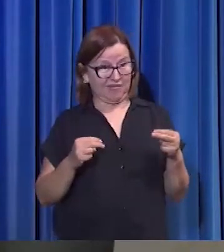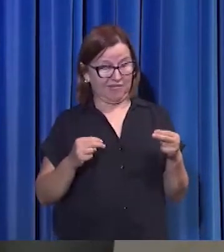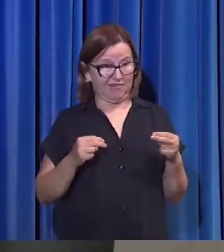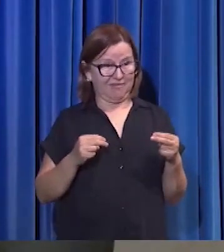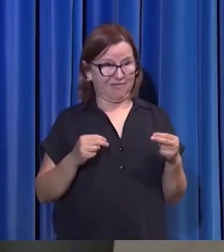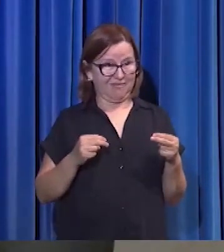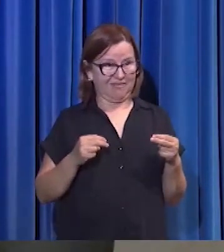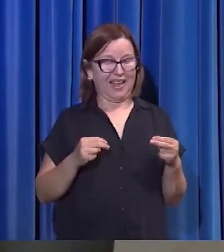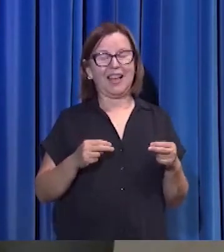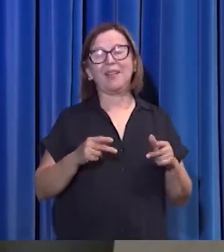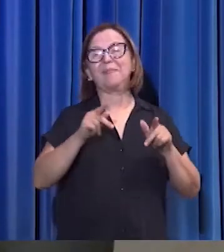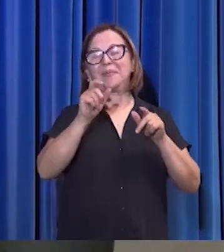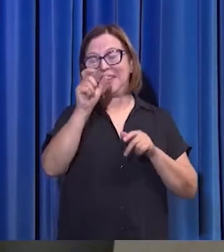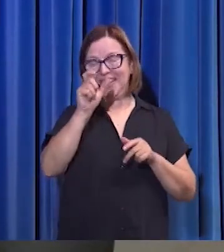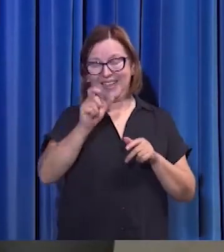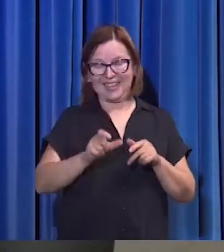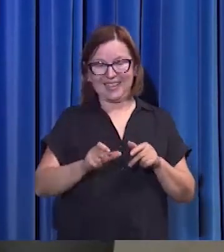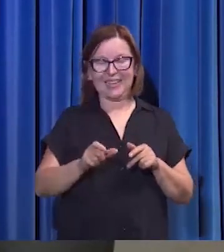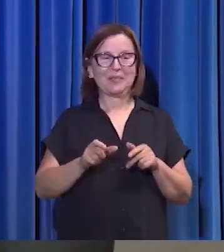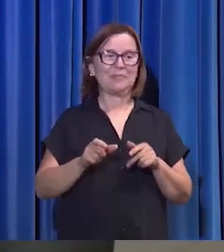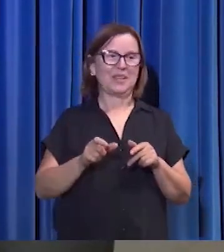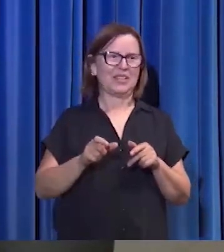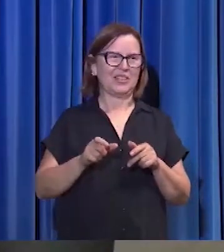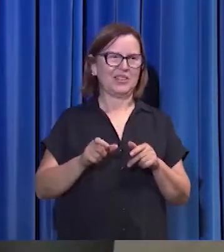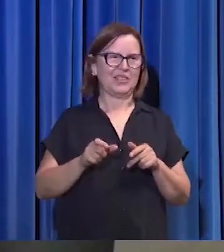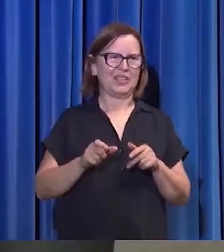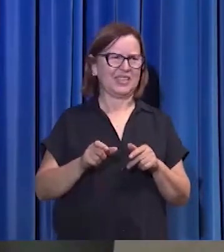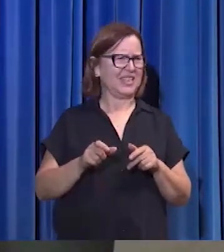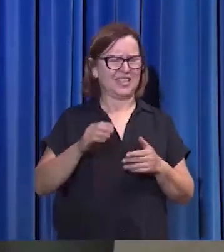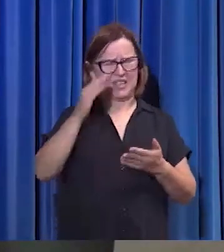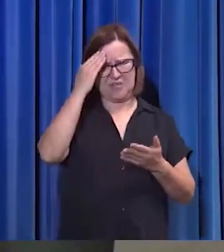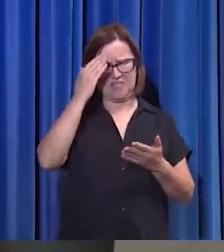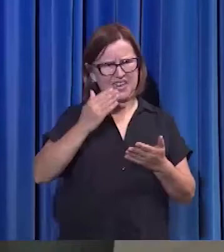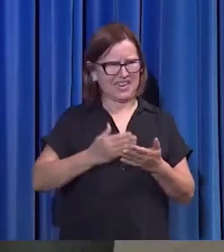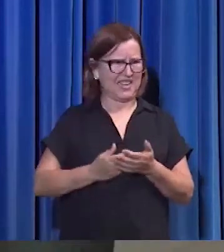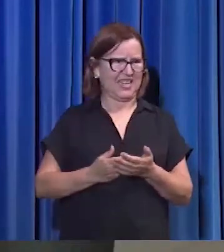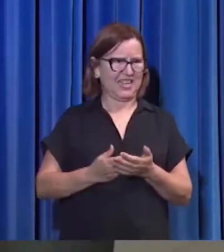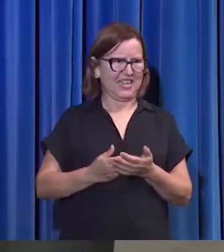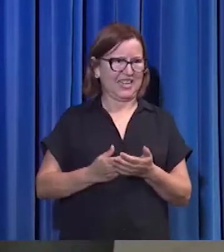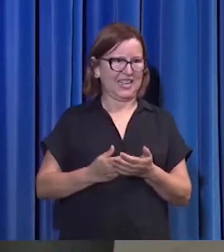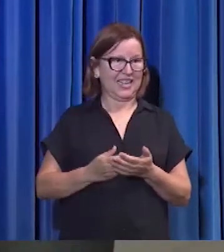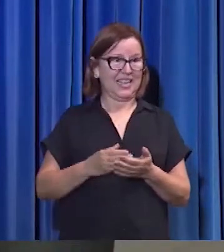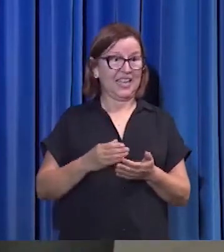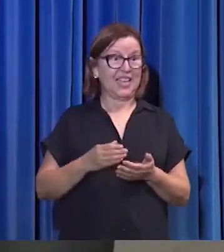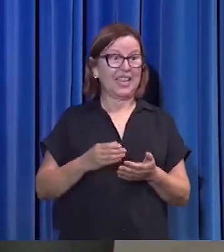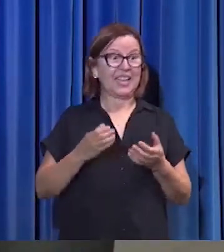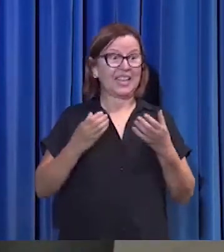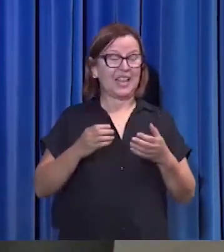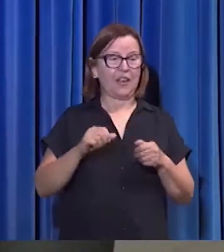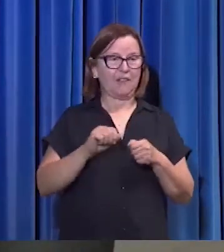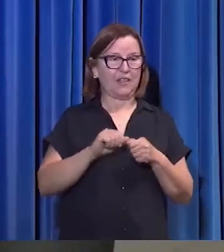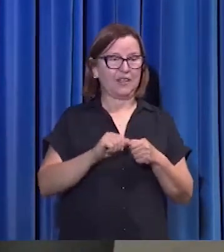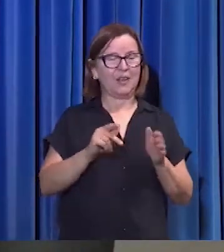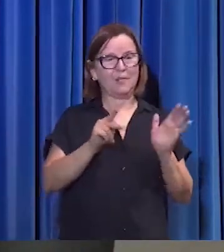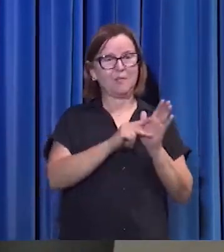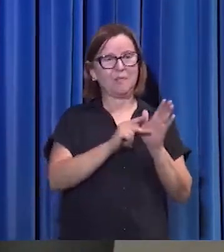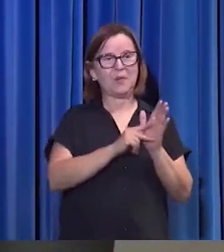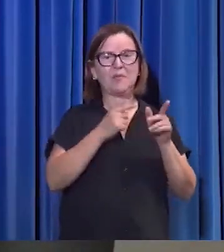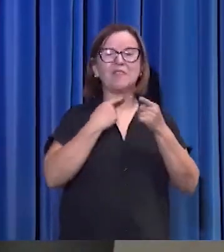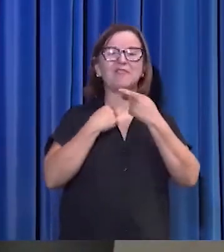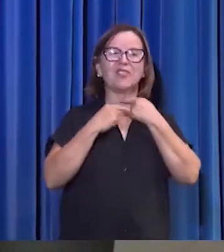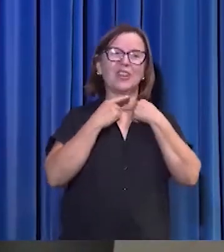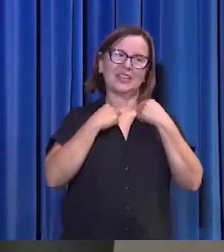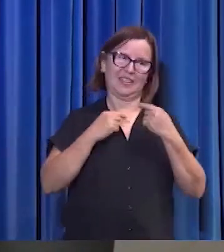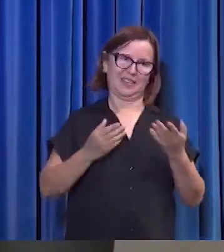de Deus. E eu preciso ser salvo de mim, porque se eu for salvo de mim, eu vou ter